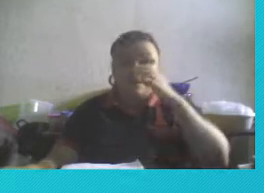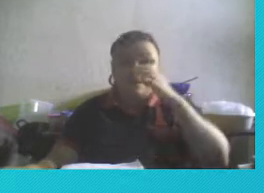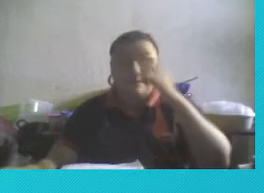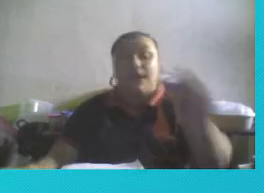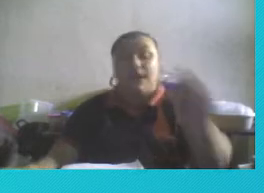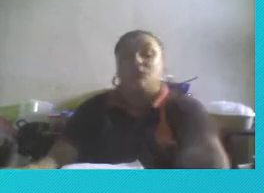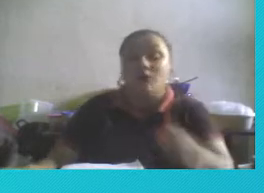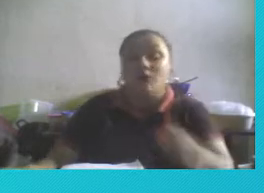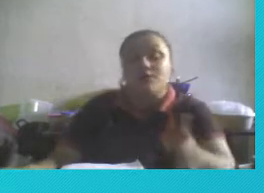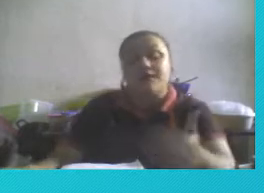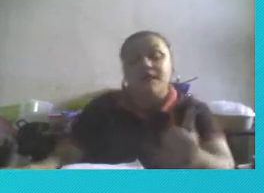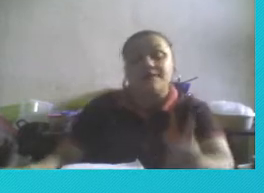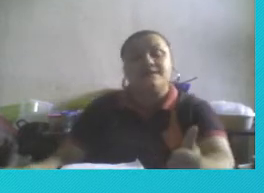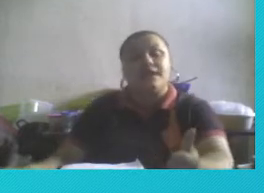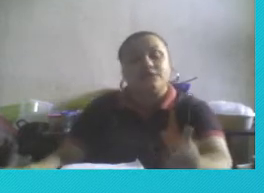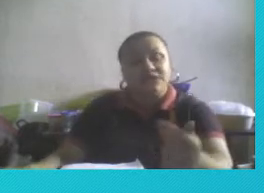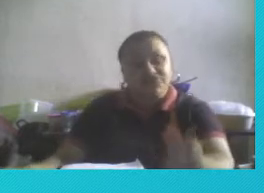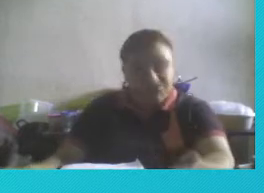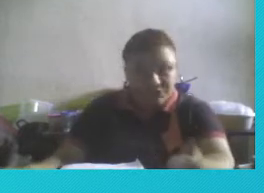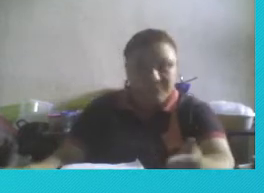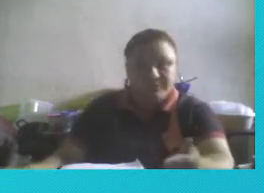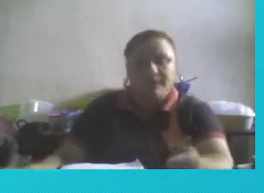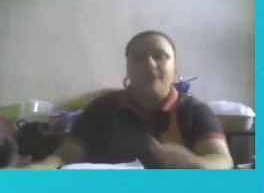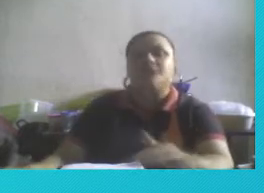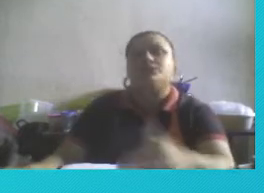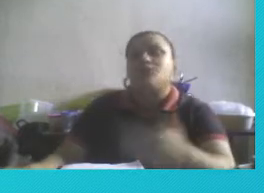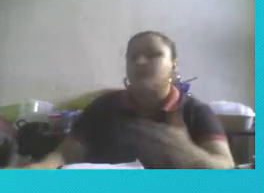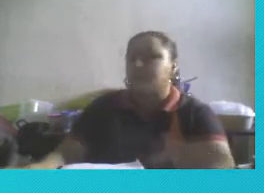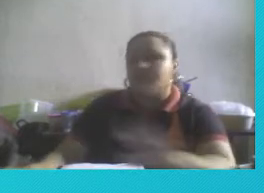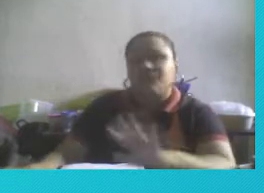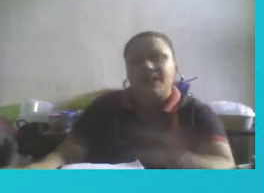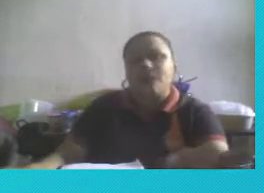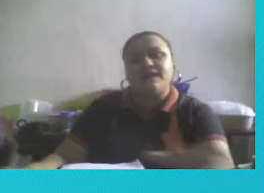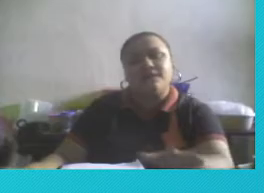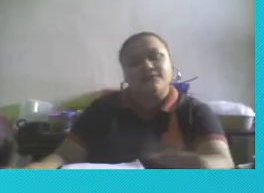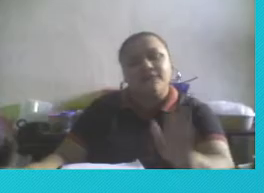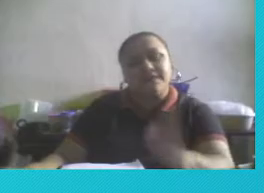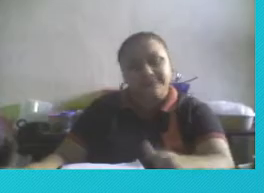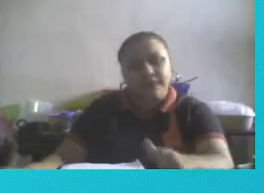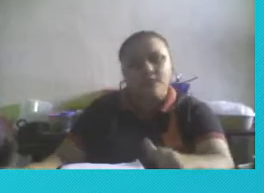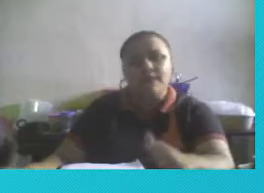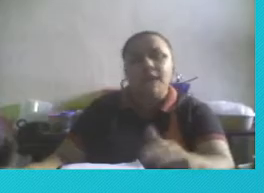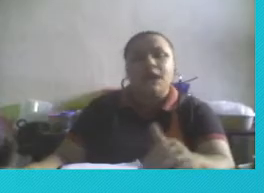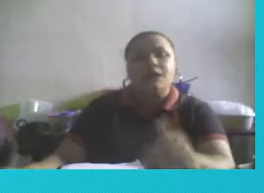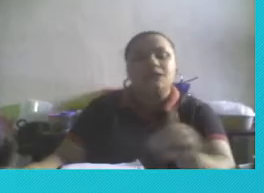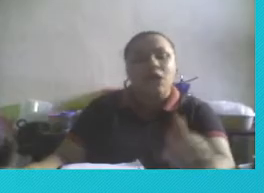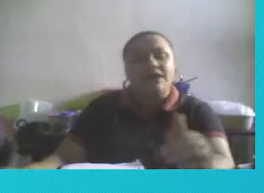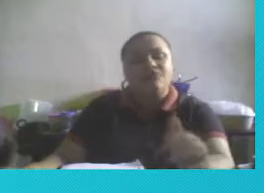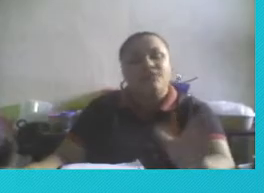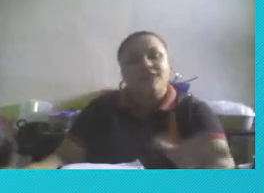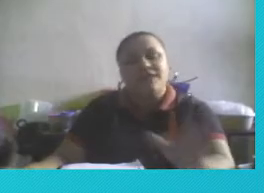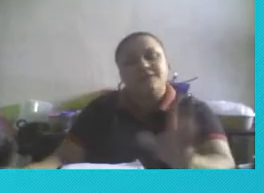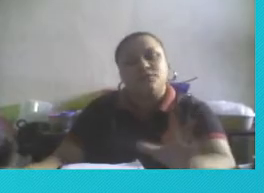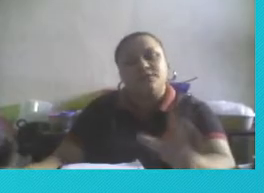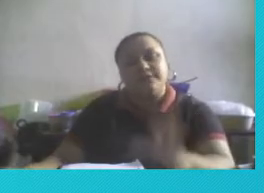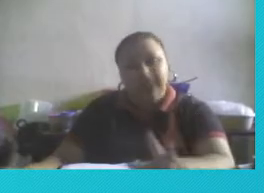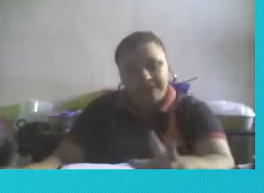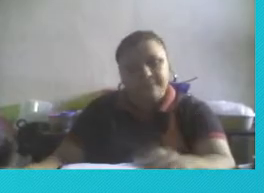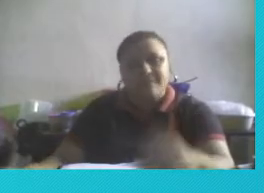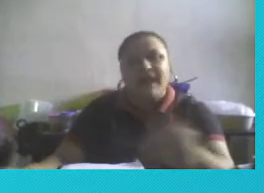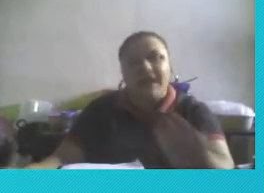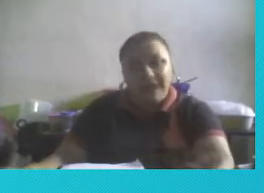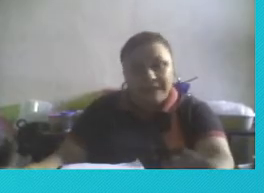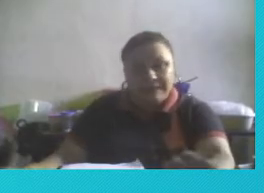SARS. Todos eles vieram da China, né? E todos eles já causaram infecção. Só que a diferença dos